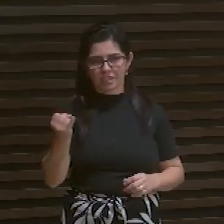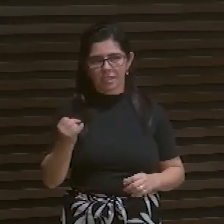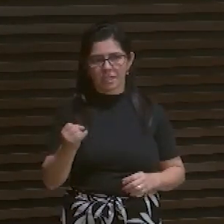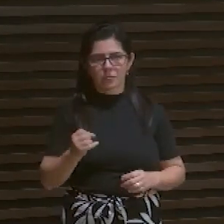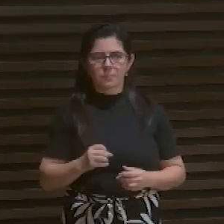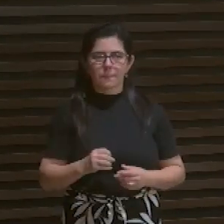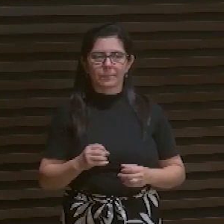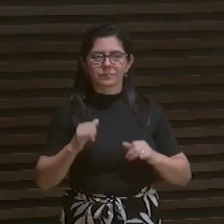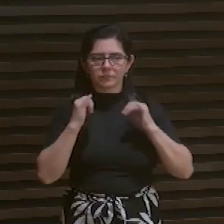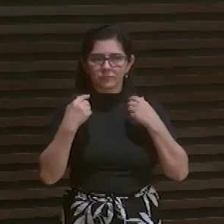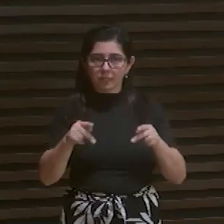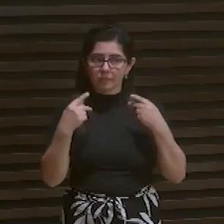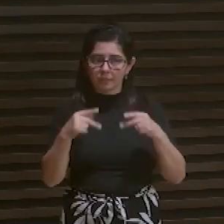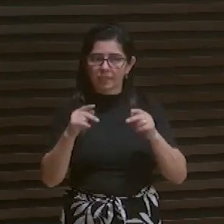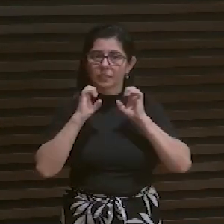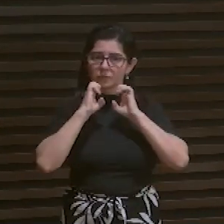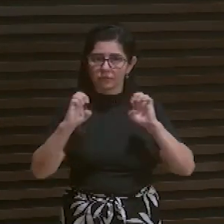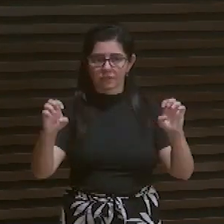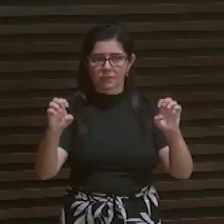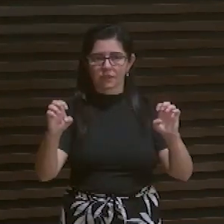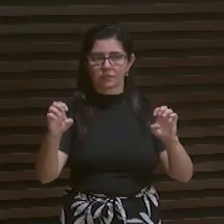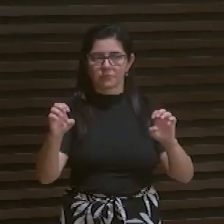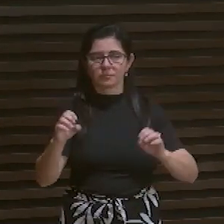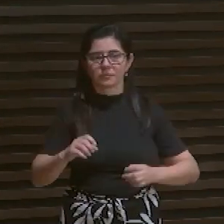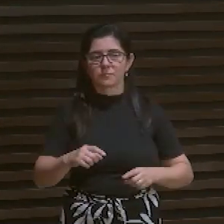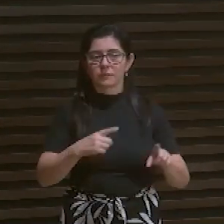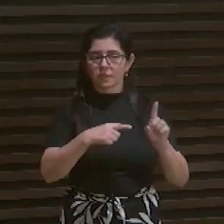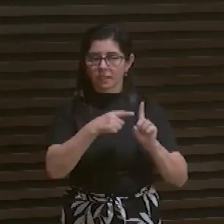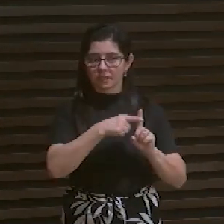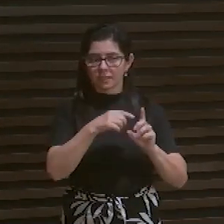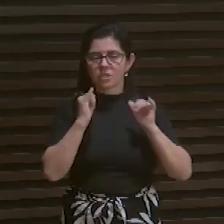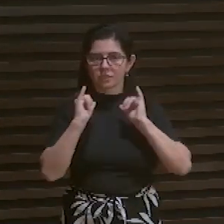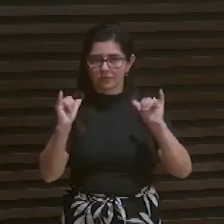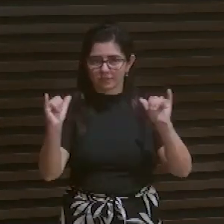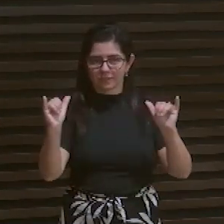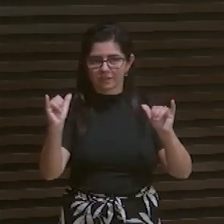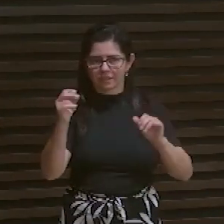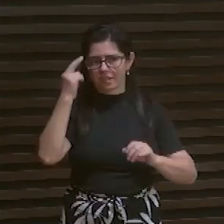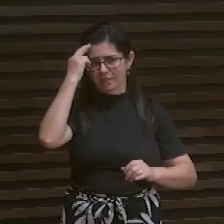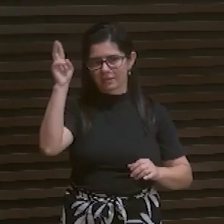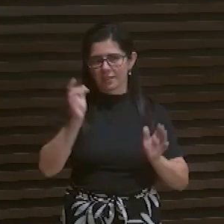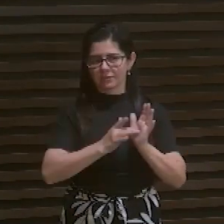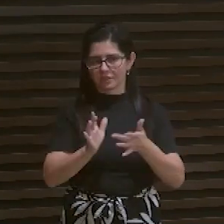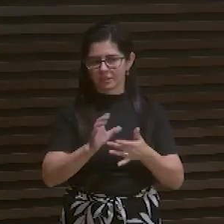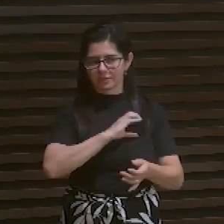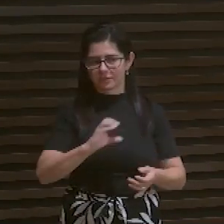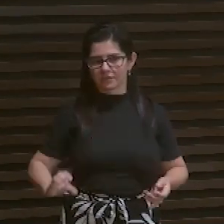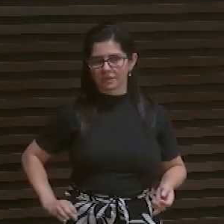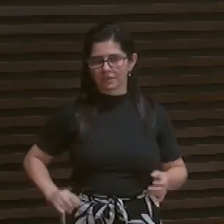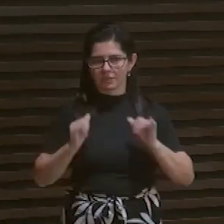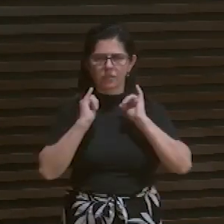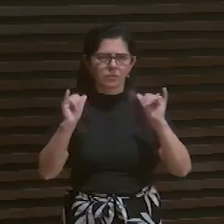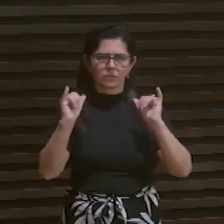sendo pregada. A mensagem da cruz, o Senhor Jesus Cristo está sendo anunciado. E agora eu vou ficar olhando para as palavras de erudição que um